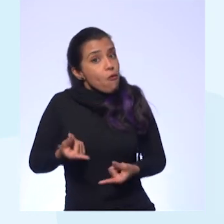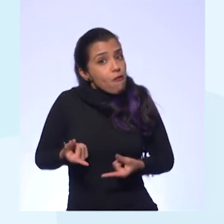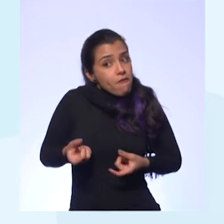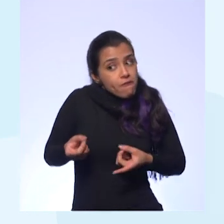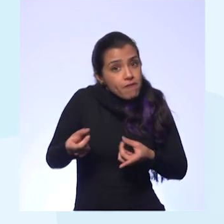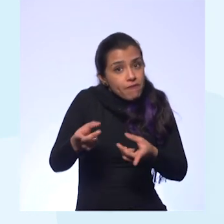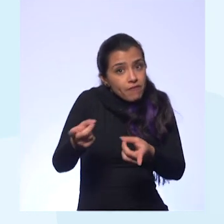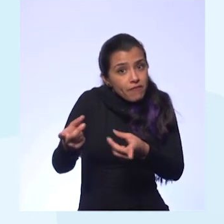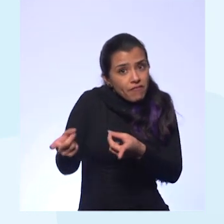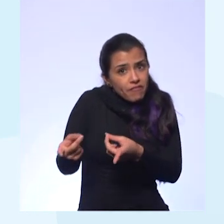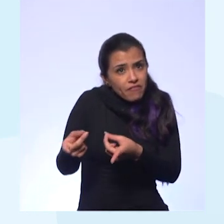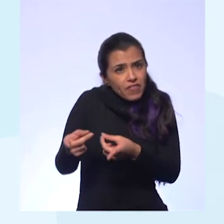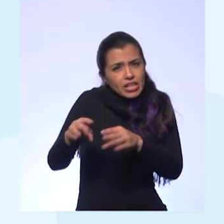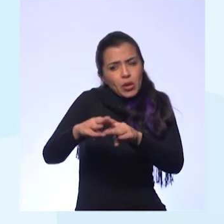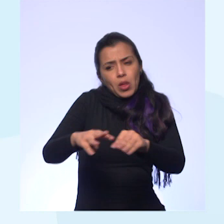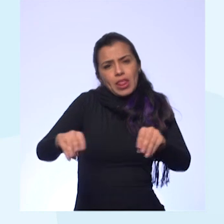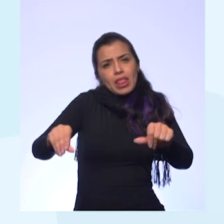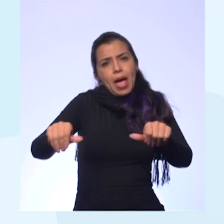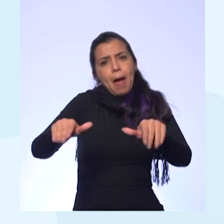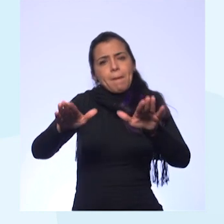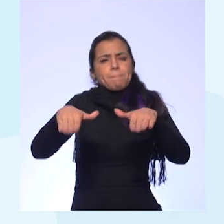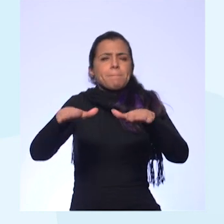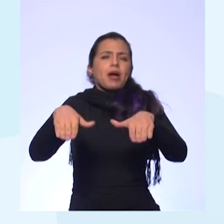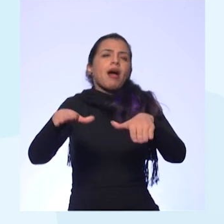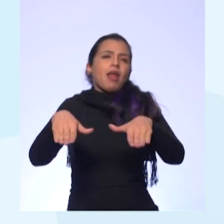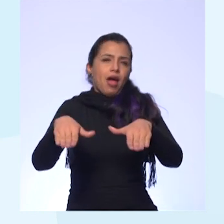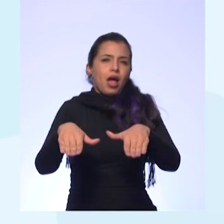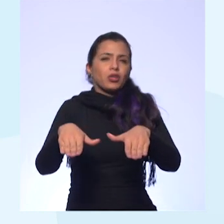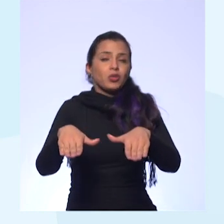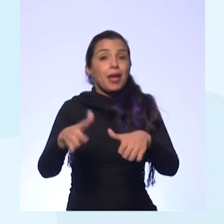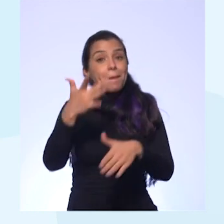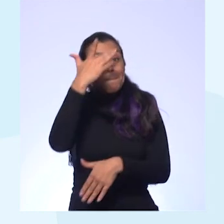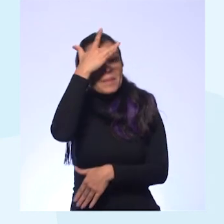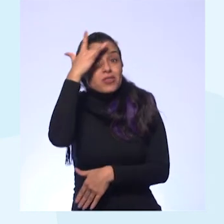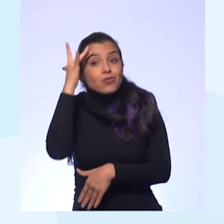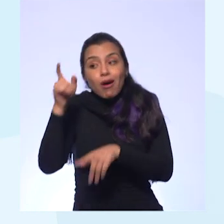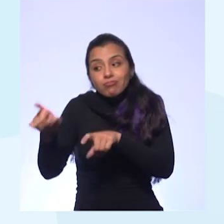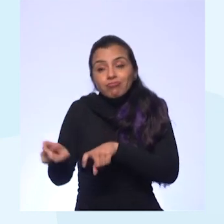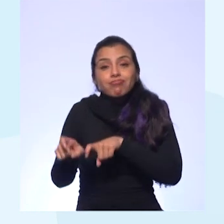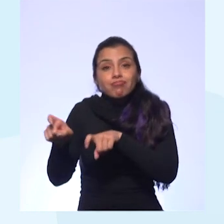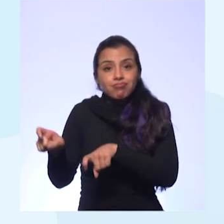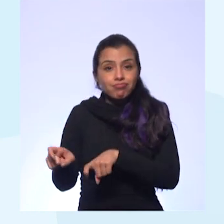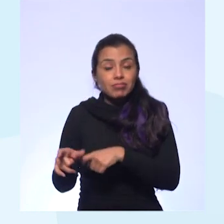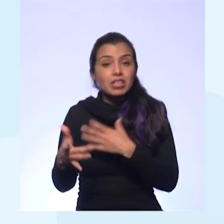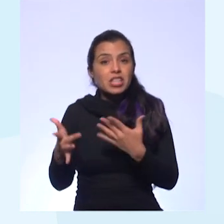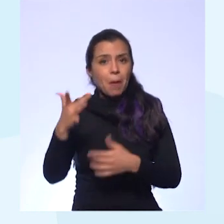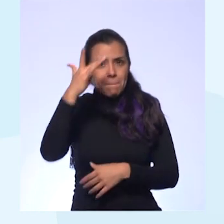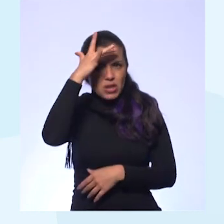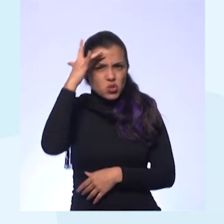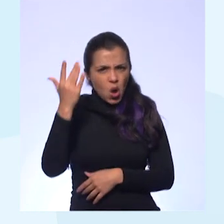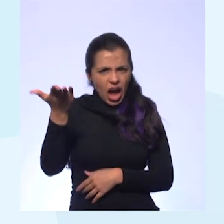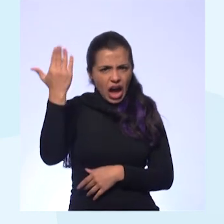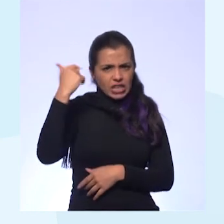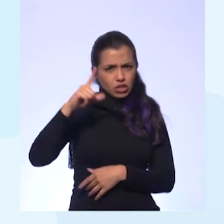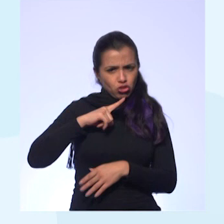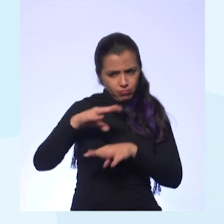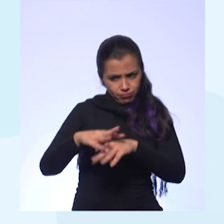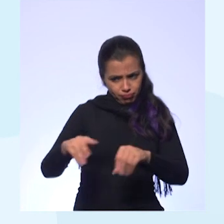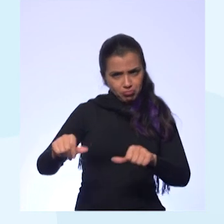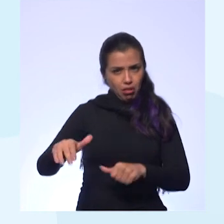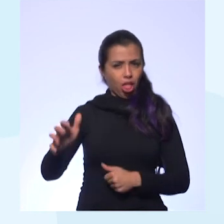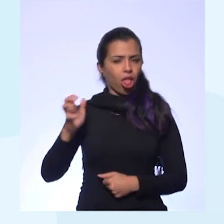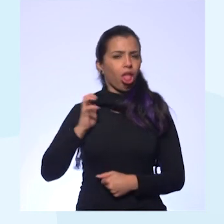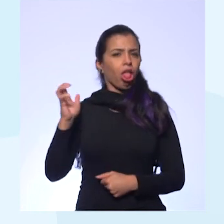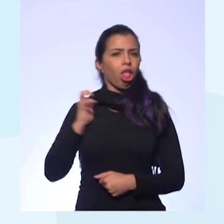dos nobres para os camponeses. Então, as fazendas, as terras cultiváveis que pertenciam à nobreza foram